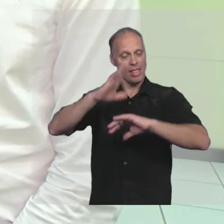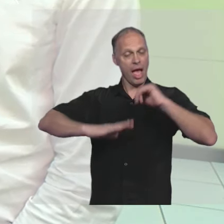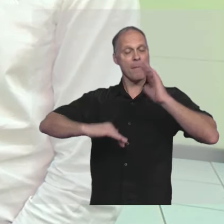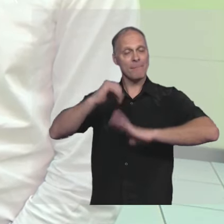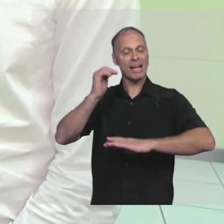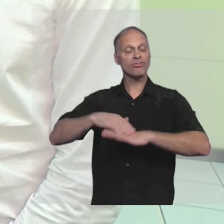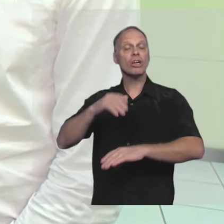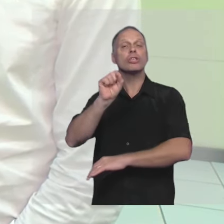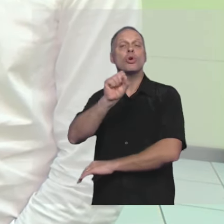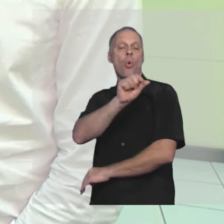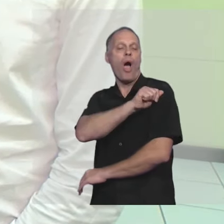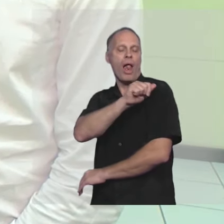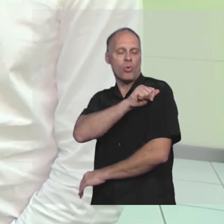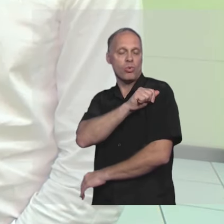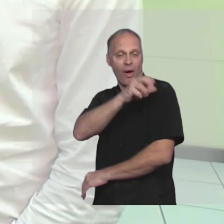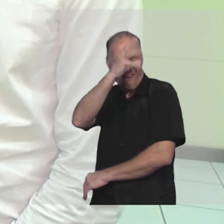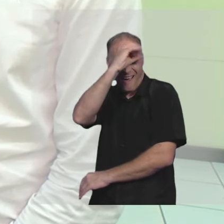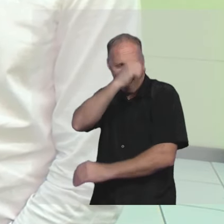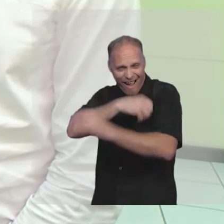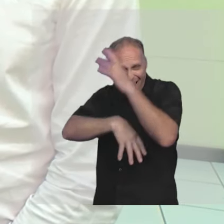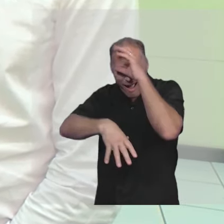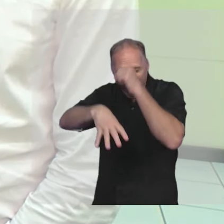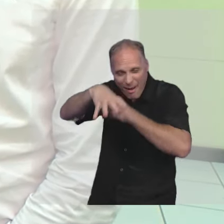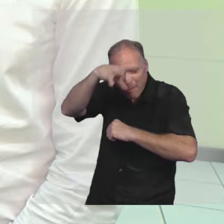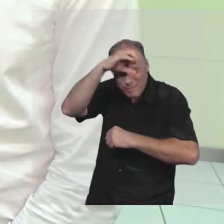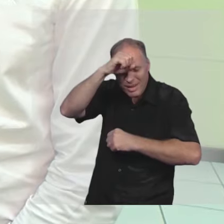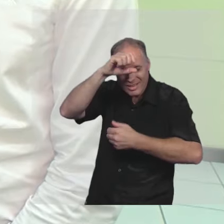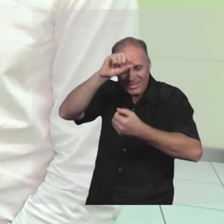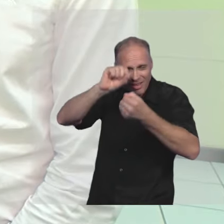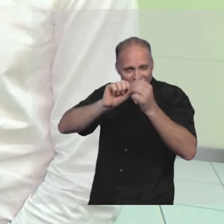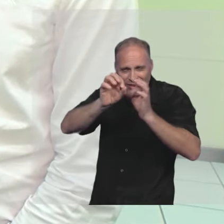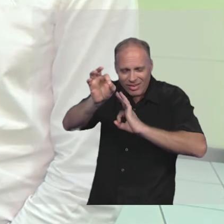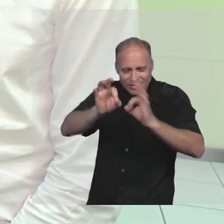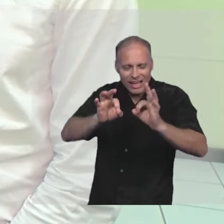na prática que o aluno aprende